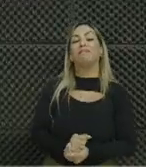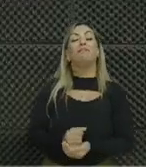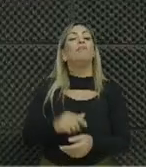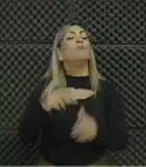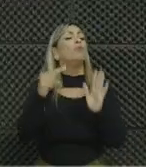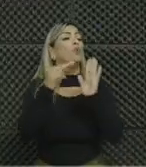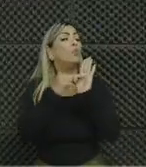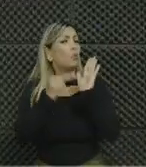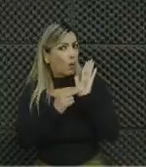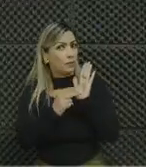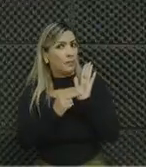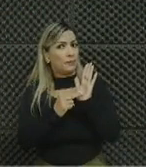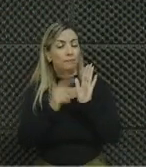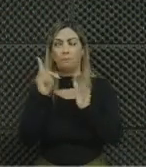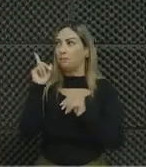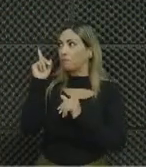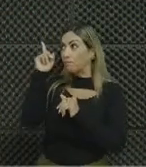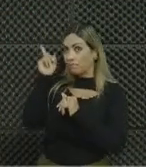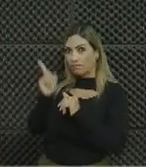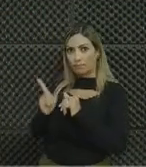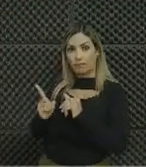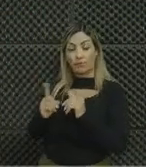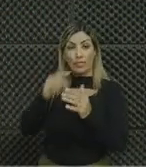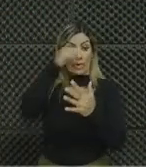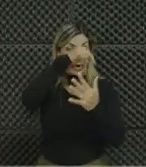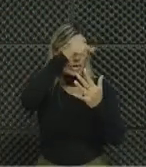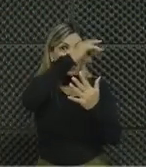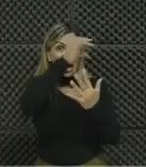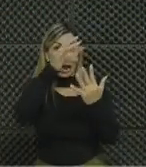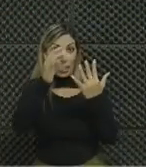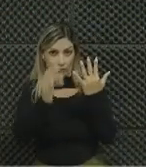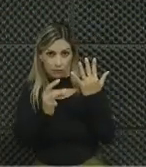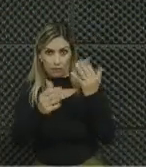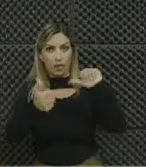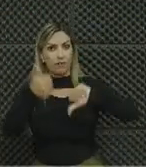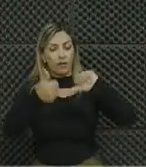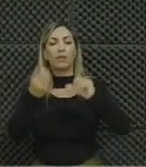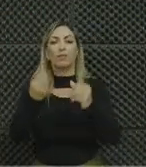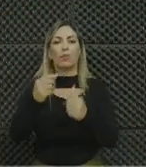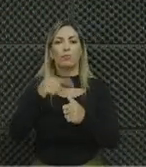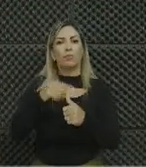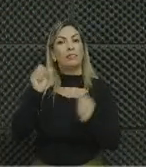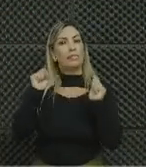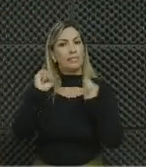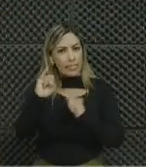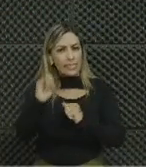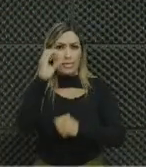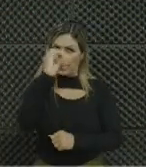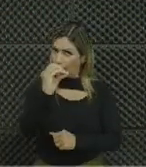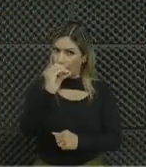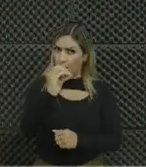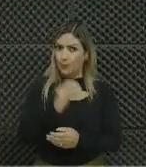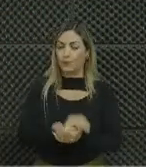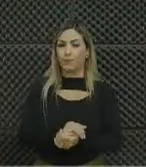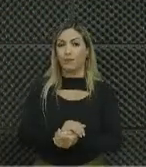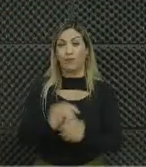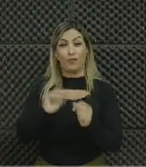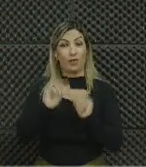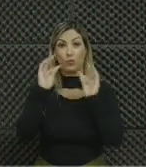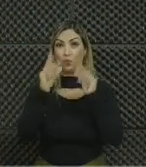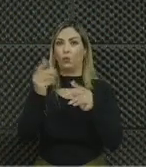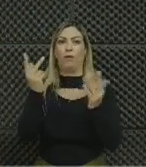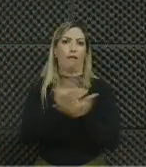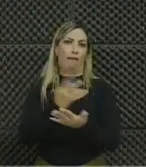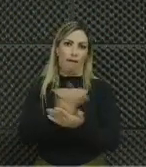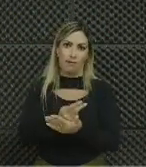A nota. Vocês sabem que cada competência é avaliado assim. Então, você tira 0 na competência se você fez tudo errado